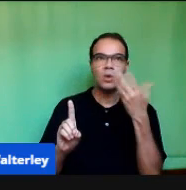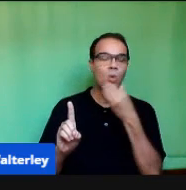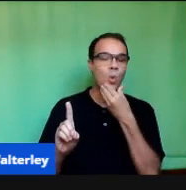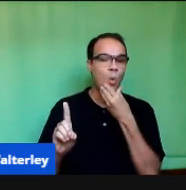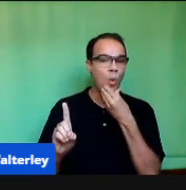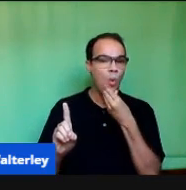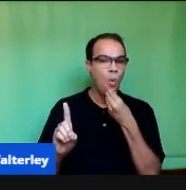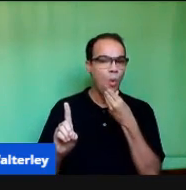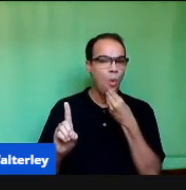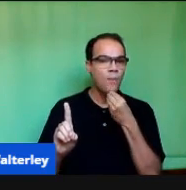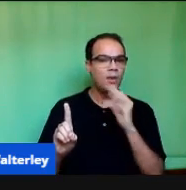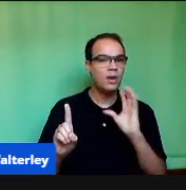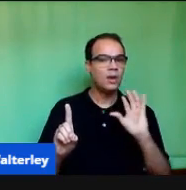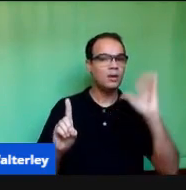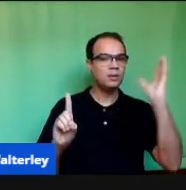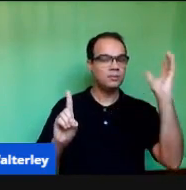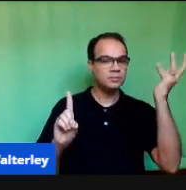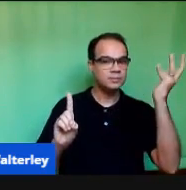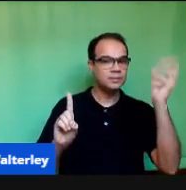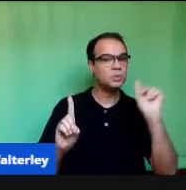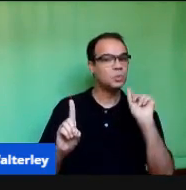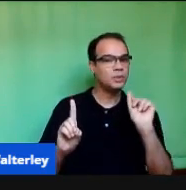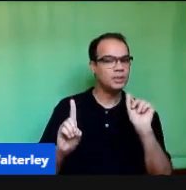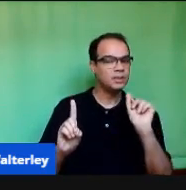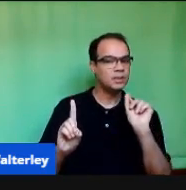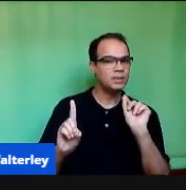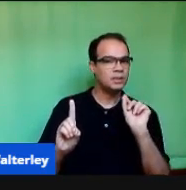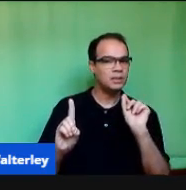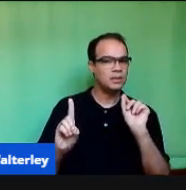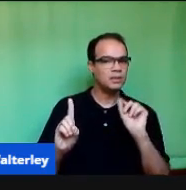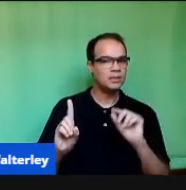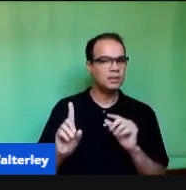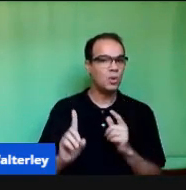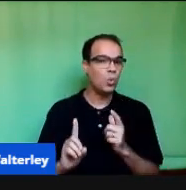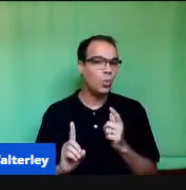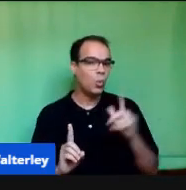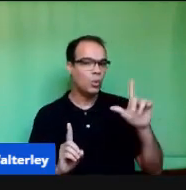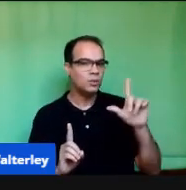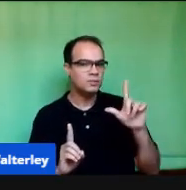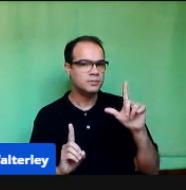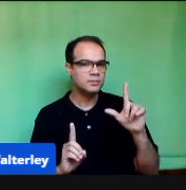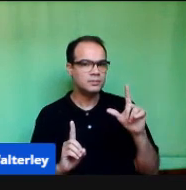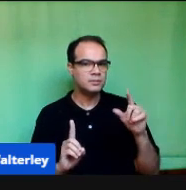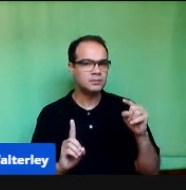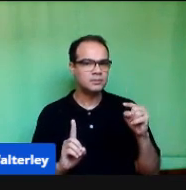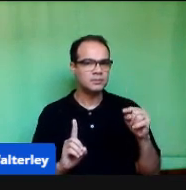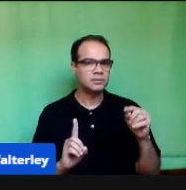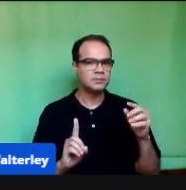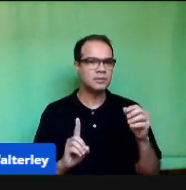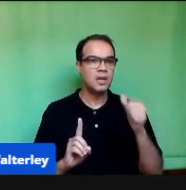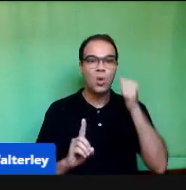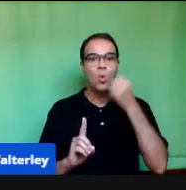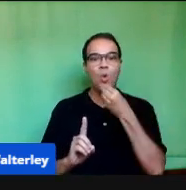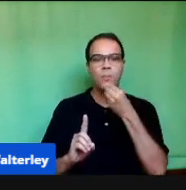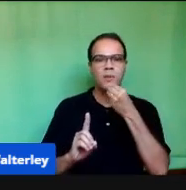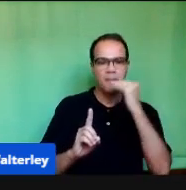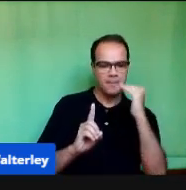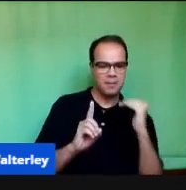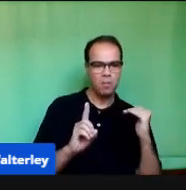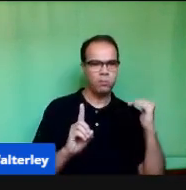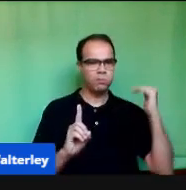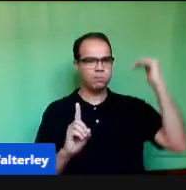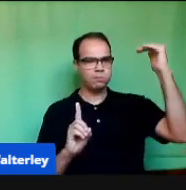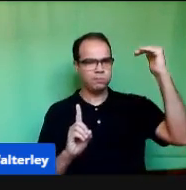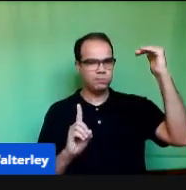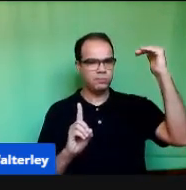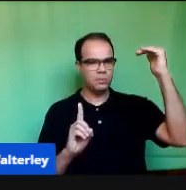mais afetados, relatam, né, abusos que acontecem por parte de meninos mais velhos ou meninos da